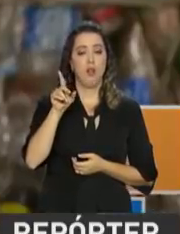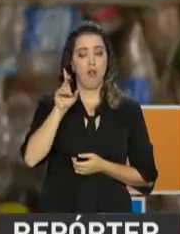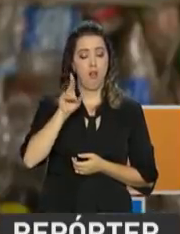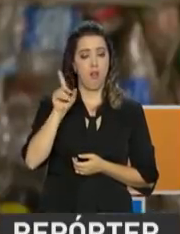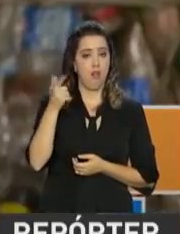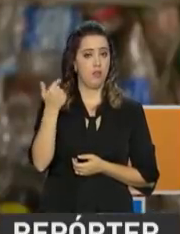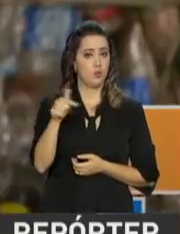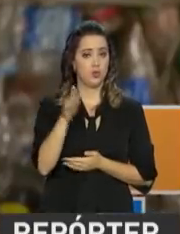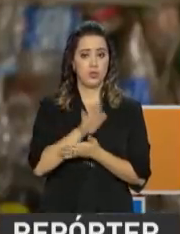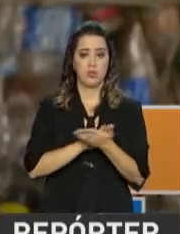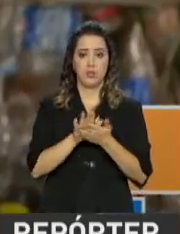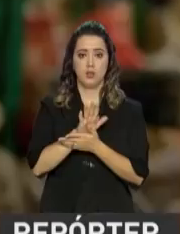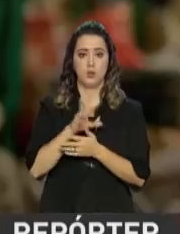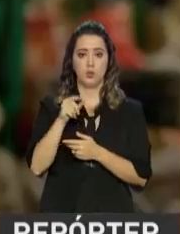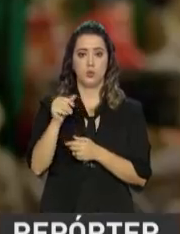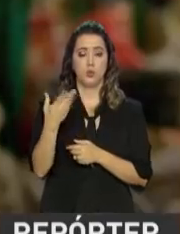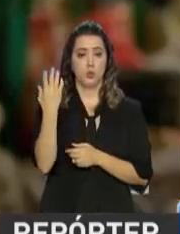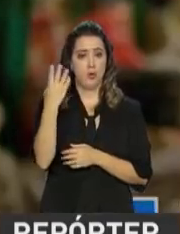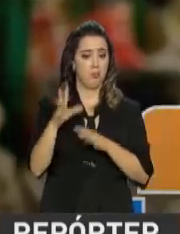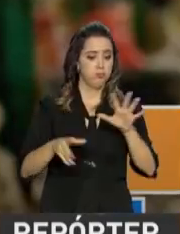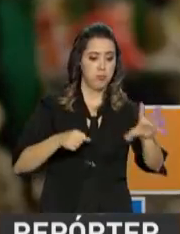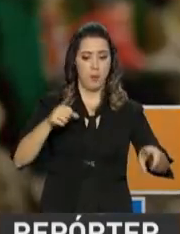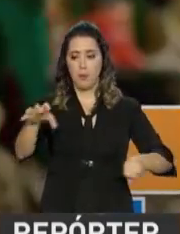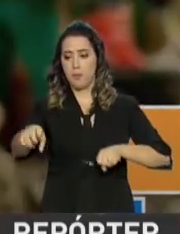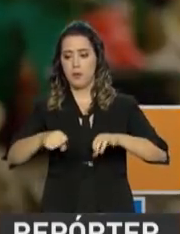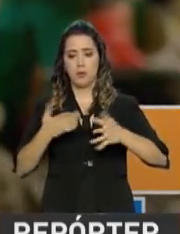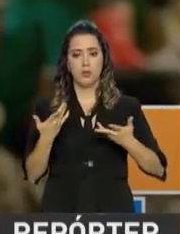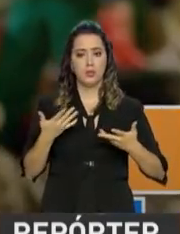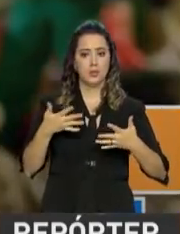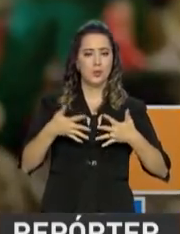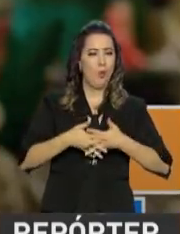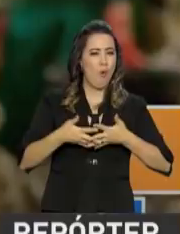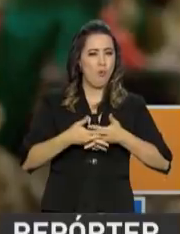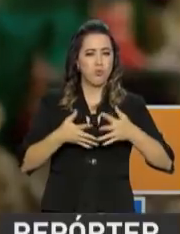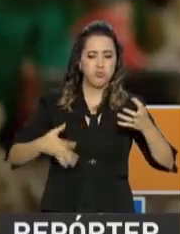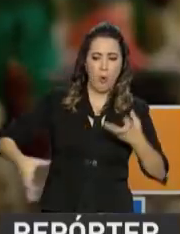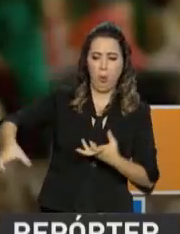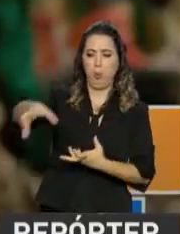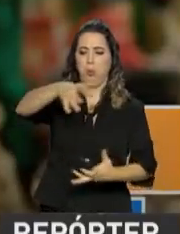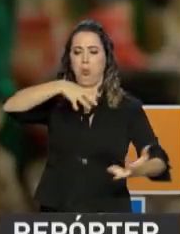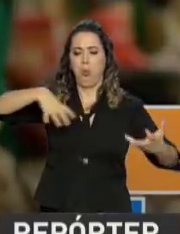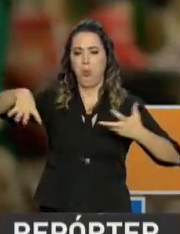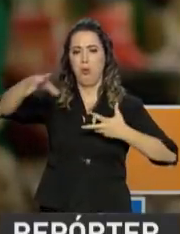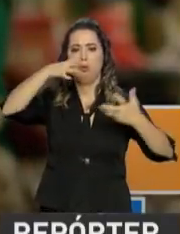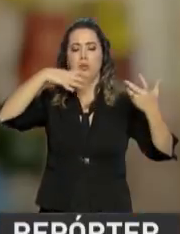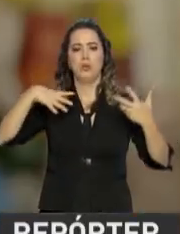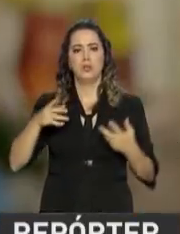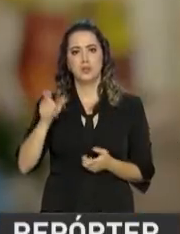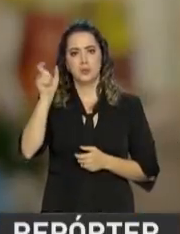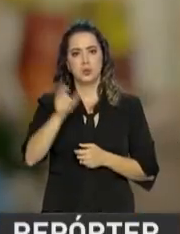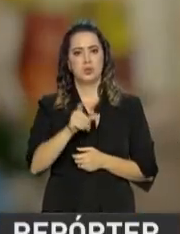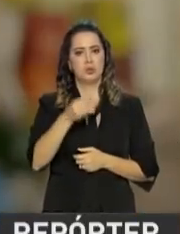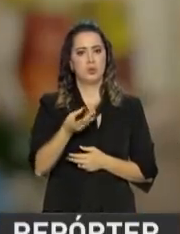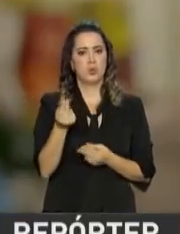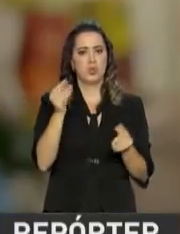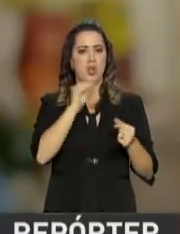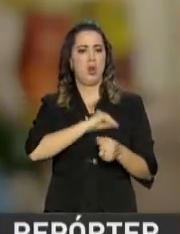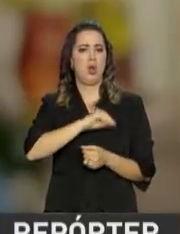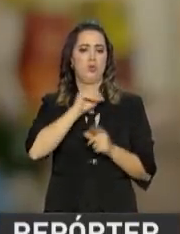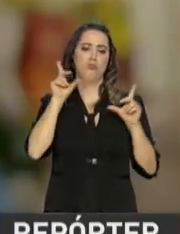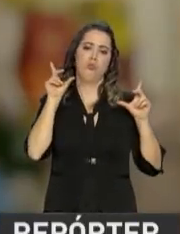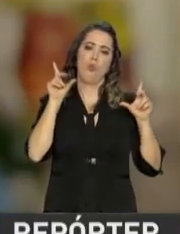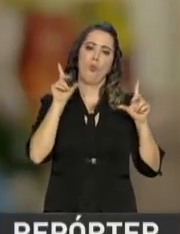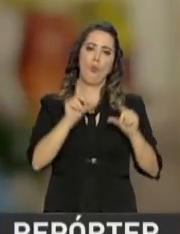Lá não tinha maquinários, era tudo manual. O problema era a desorganização. Gente trabalhando, ganhando muito pouco, sendo muito